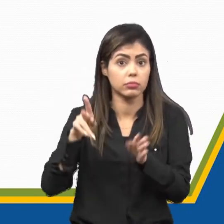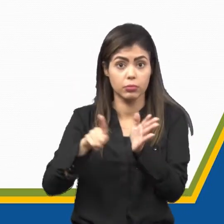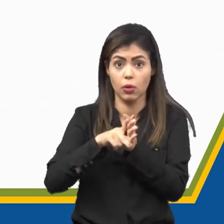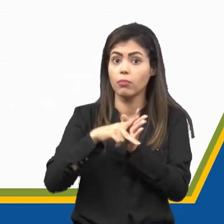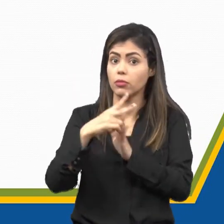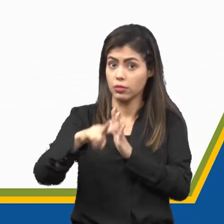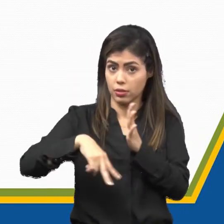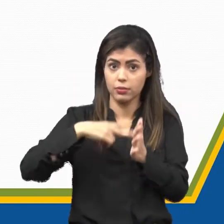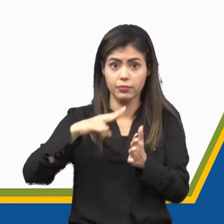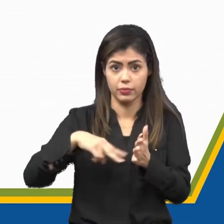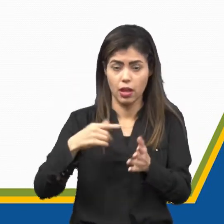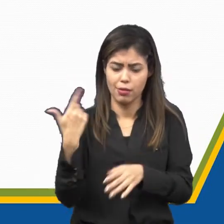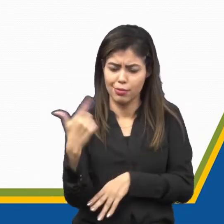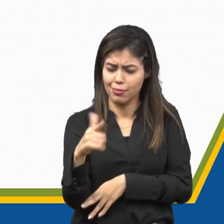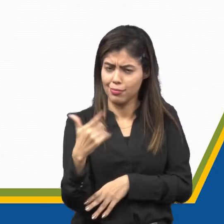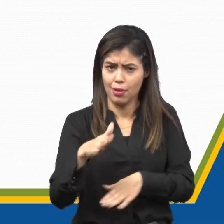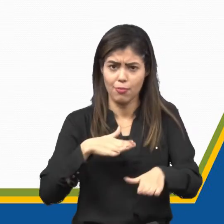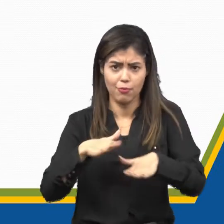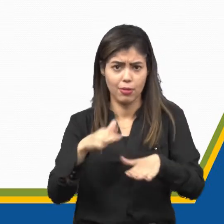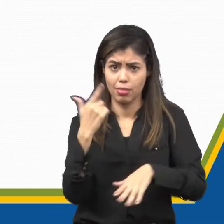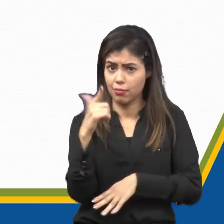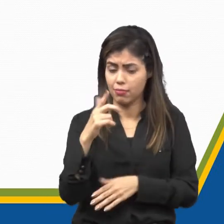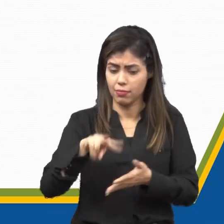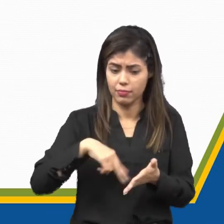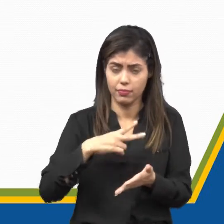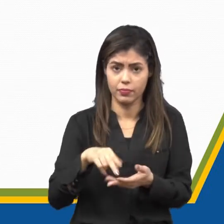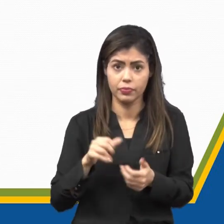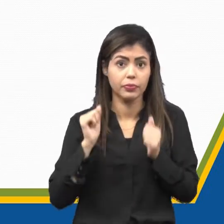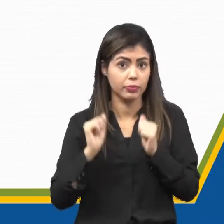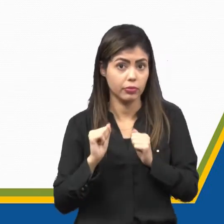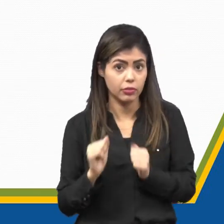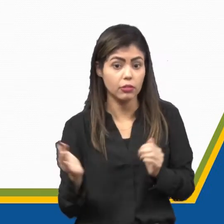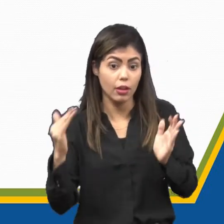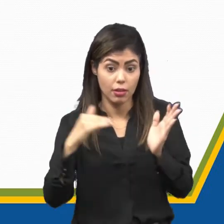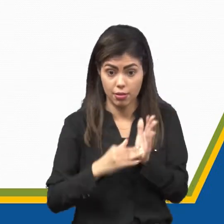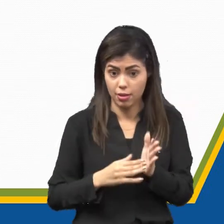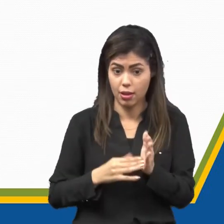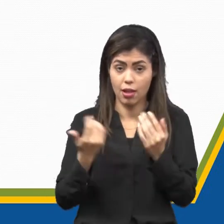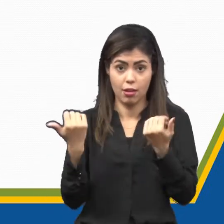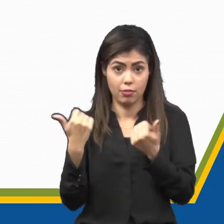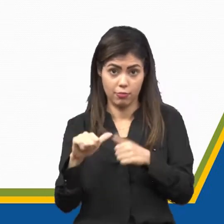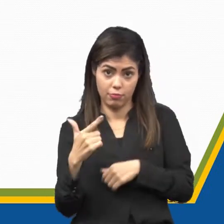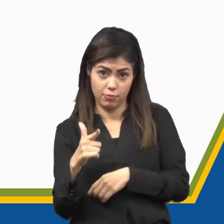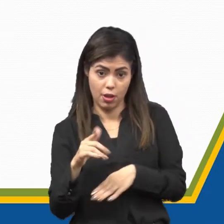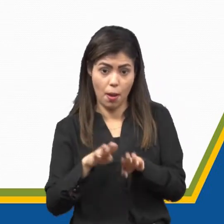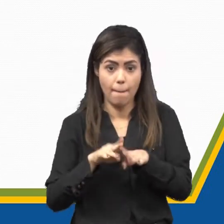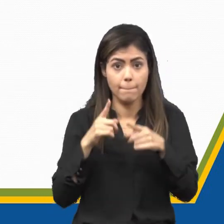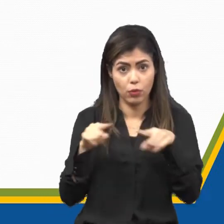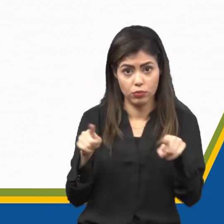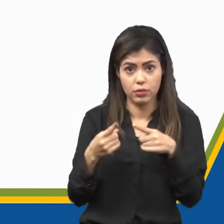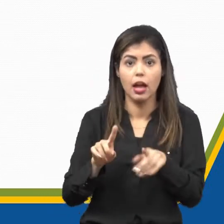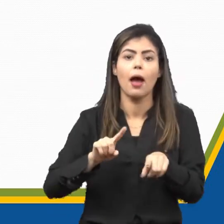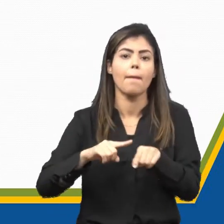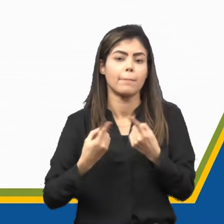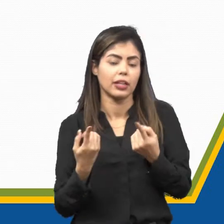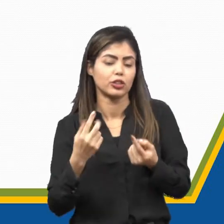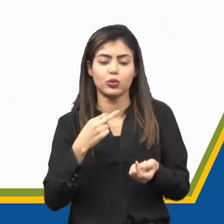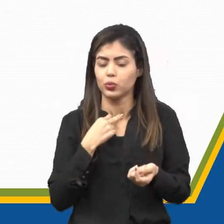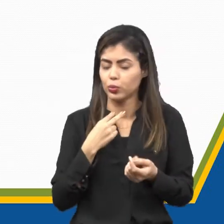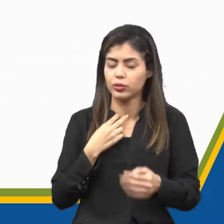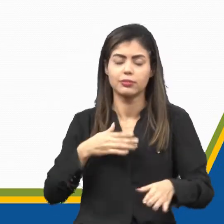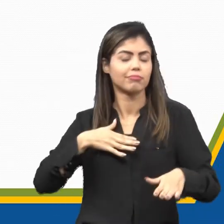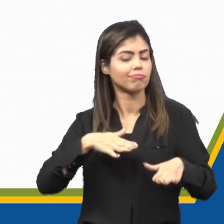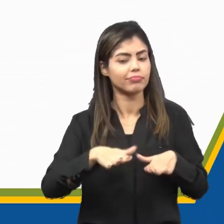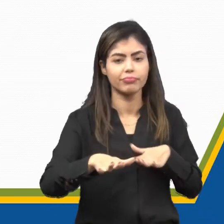dança. Sem movimento não há dança, né? A gente pode até dançar sem música, mas não podemos dançar sem nos